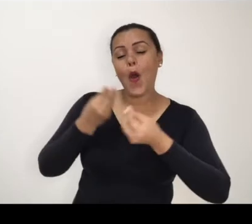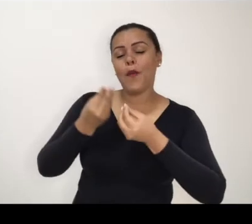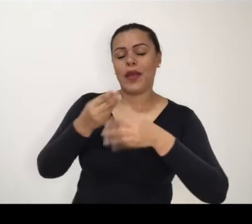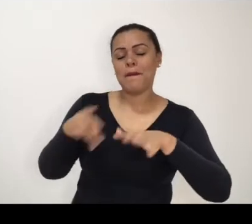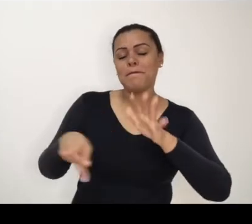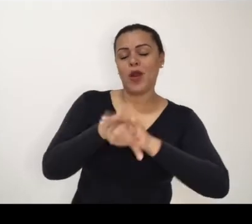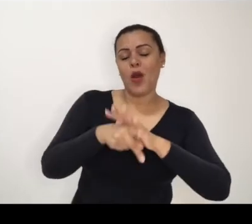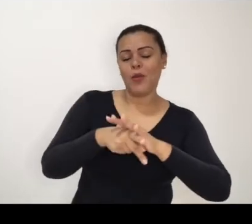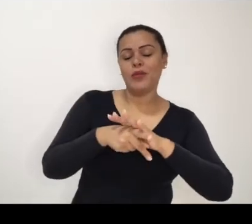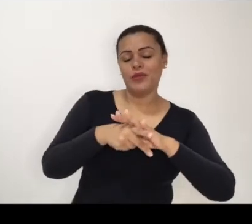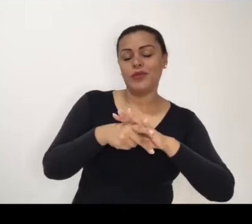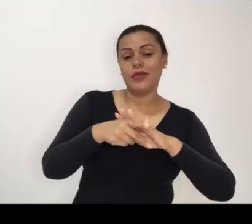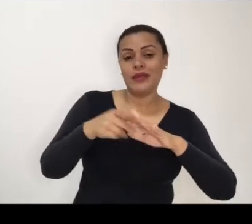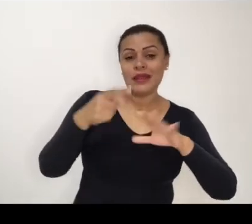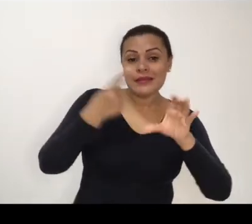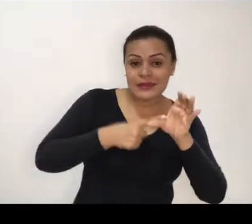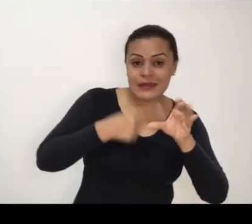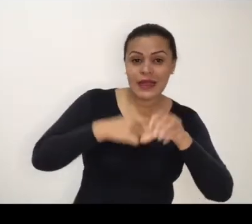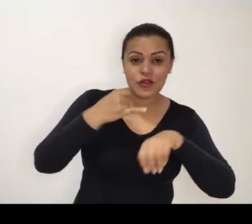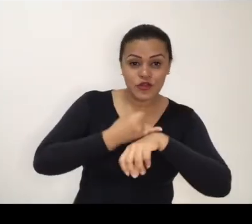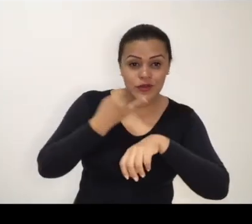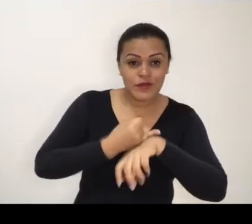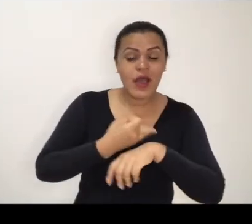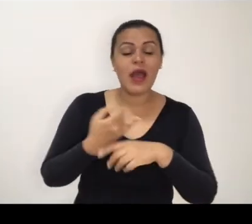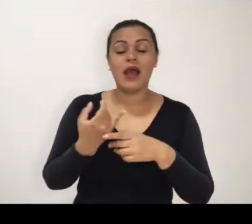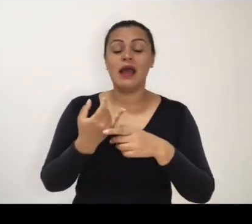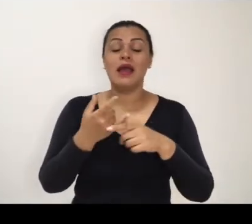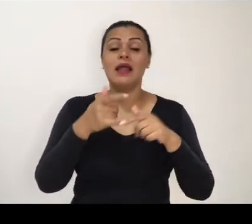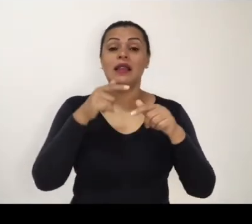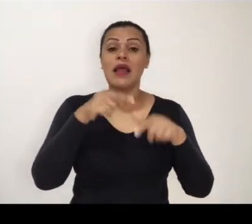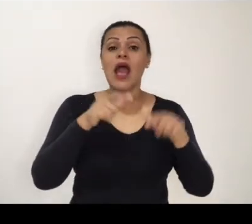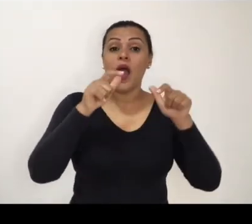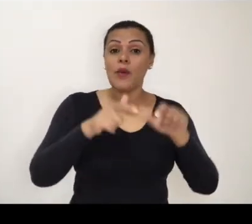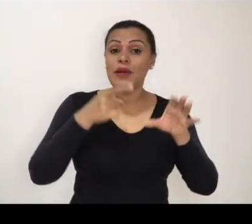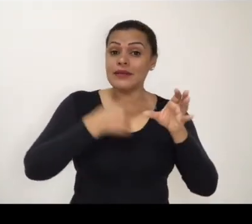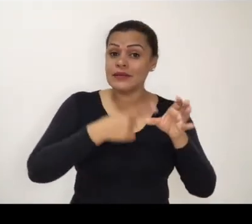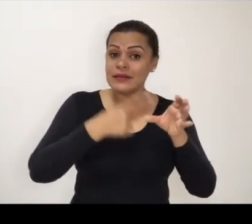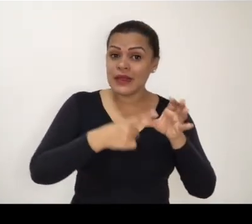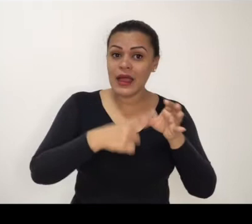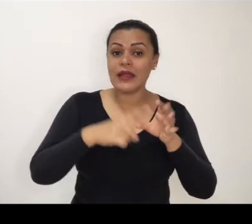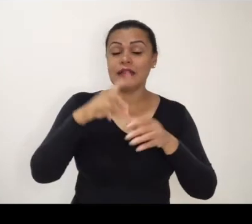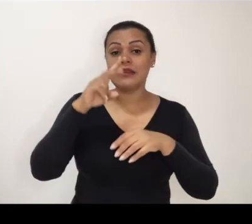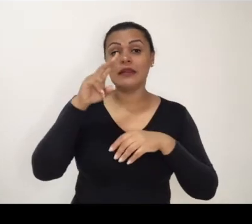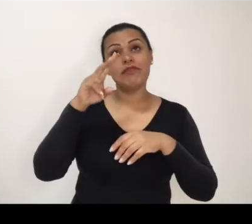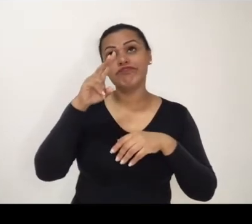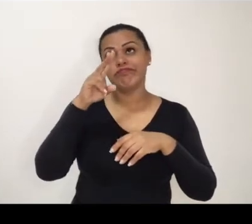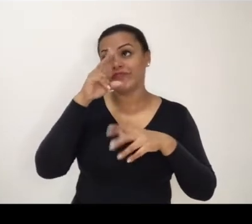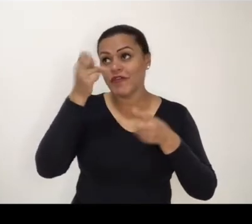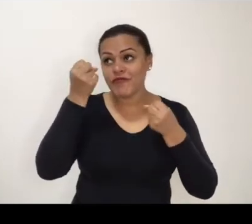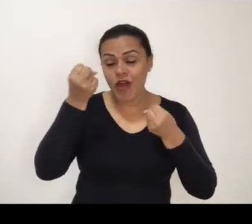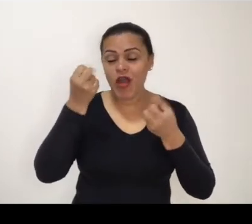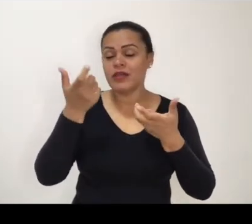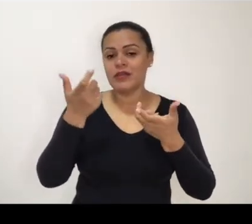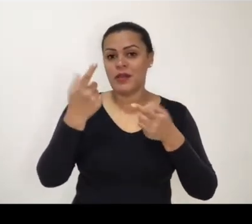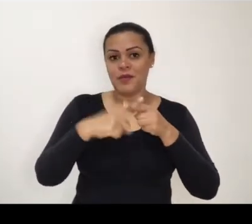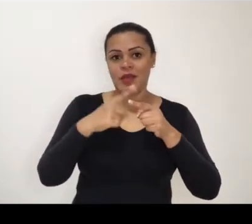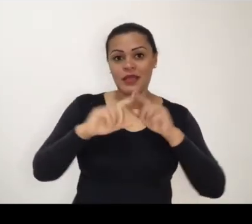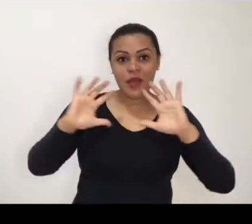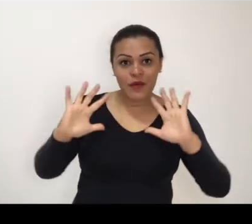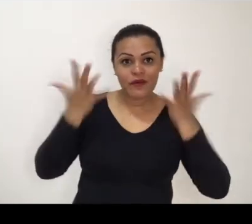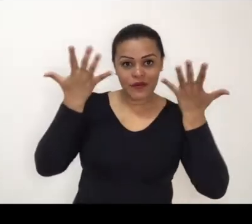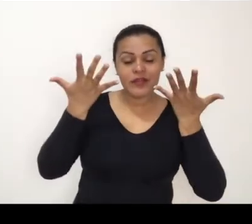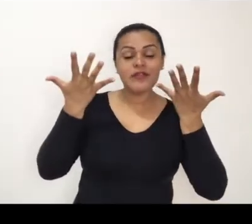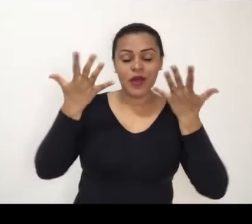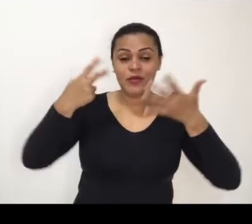Joinville, e o desafio também de trabalhar numa cidade que tem essas referências tão fortes, a exemplo de um festival, né, como o Festival de Dança de